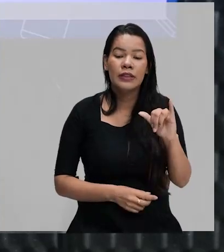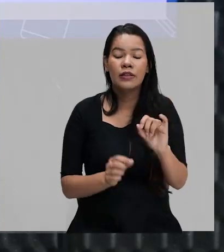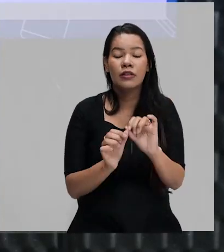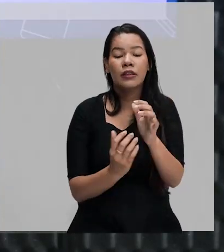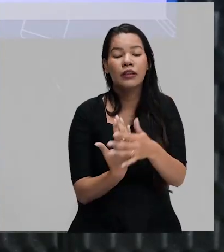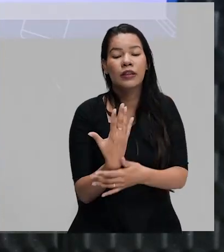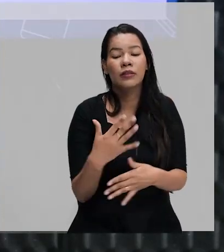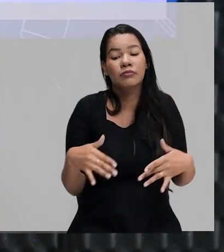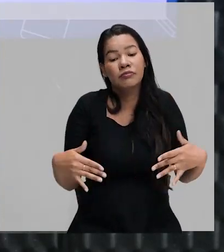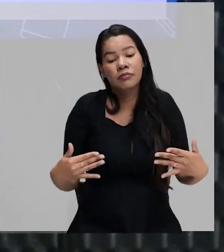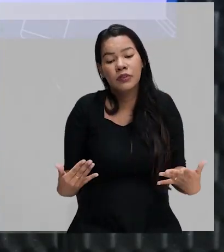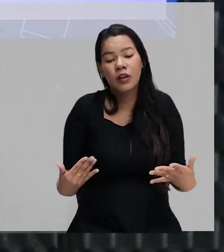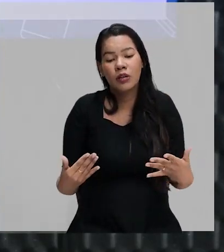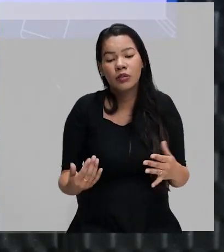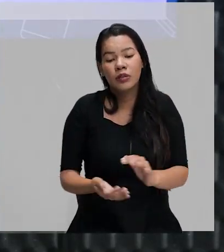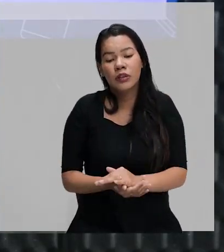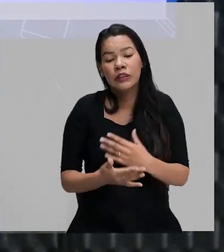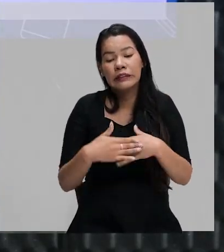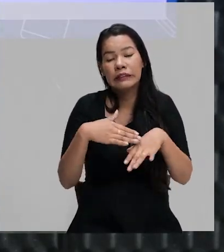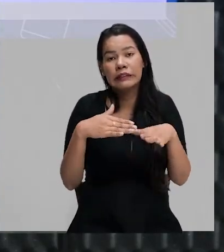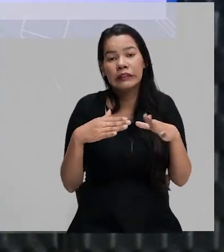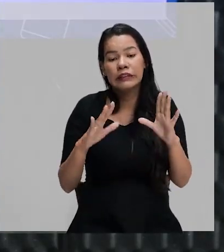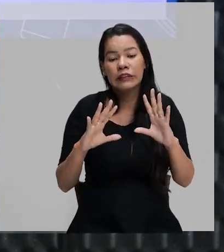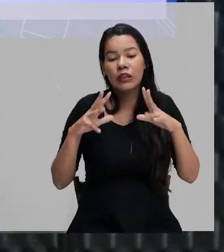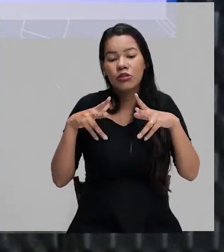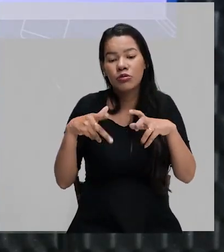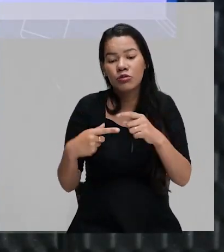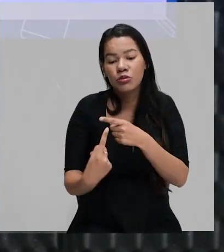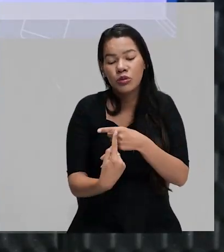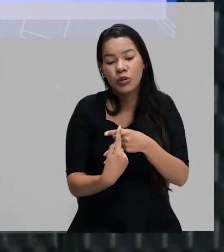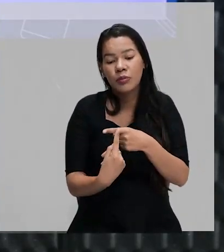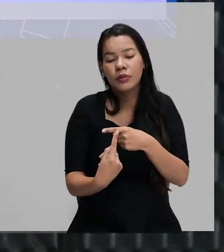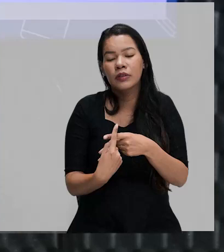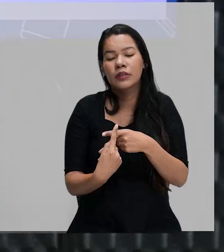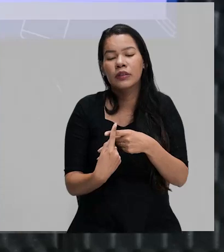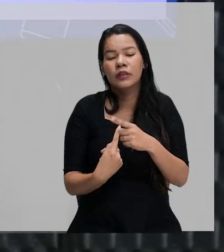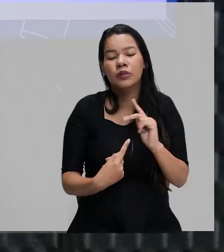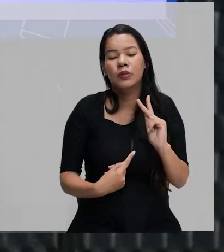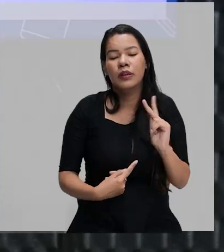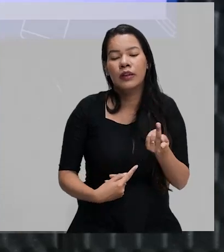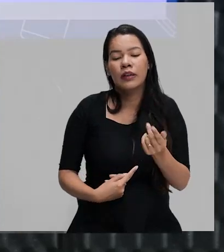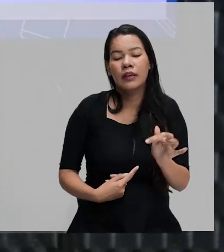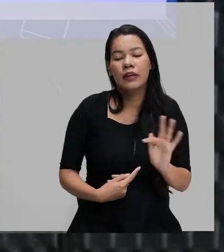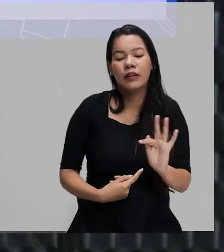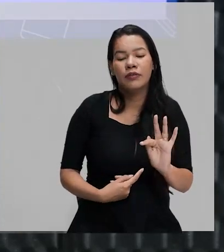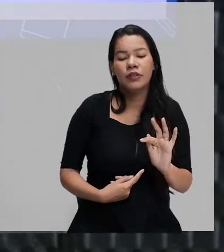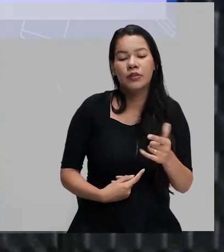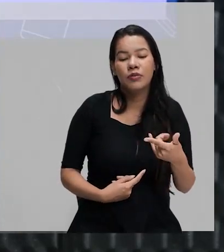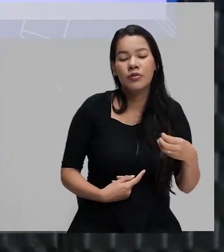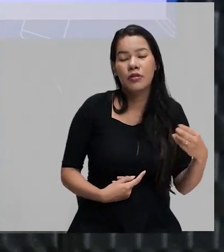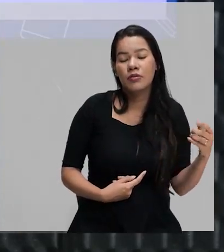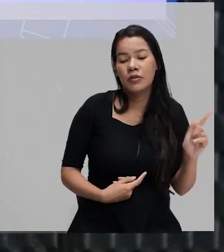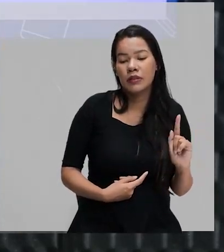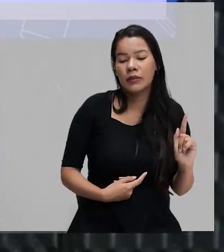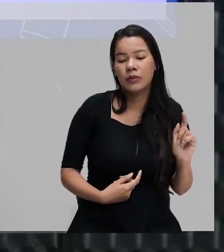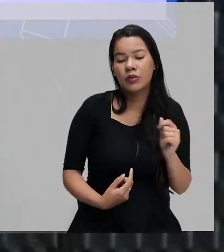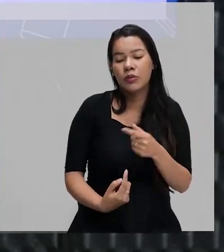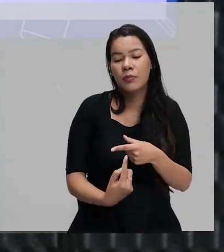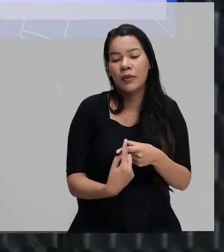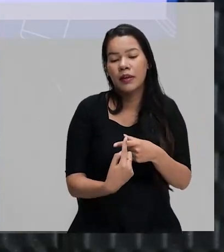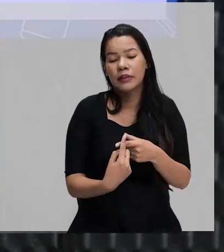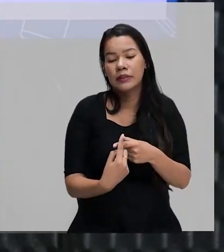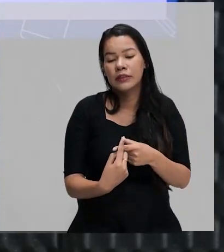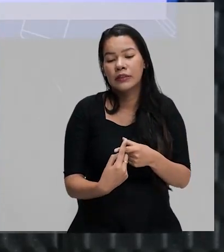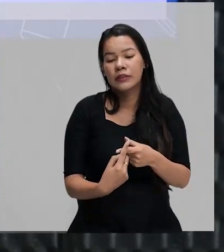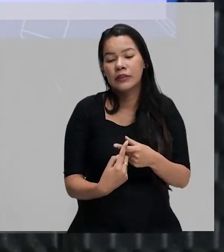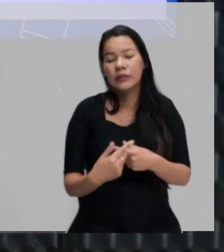formado, portanto, do somatório da massa do HF, 200 gramas, com